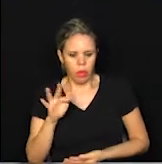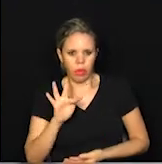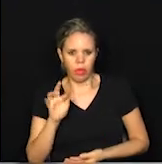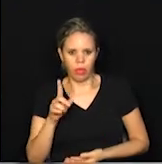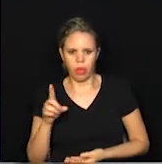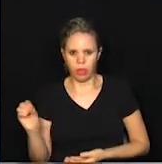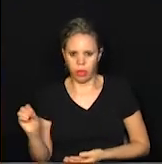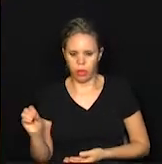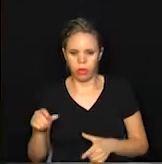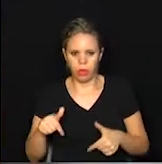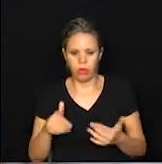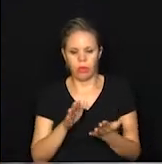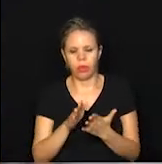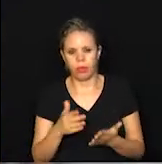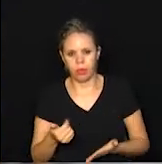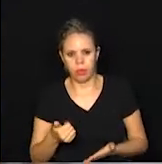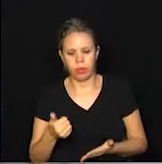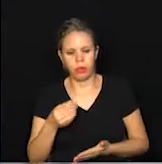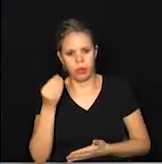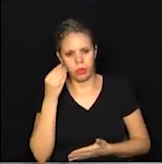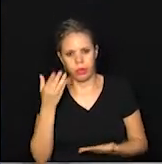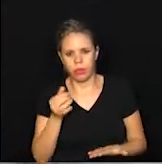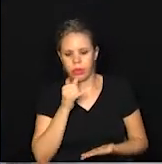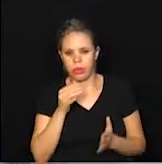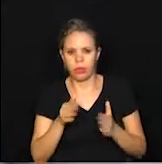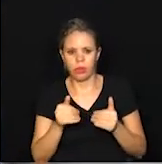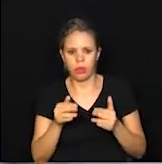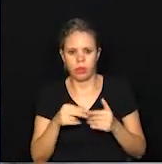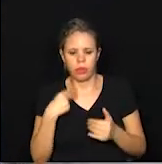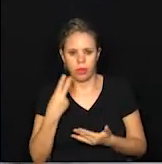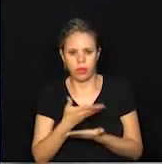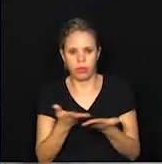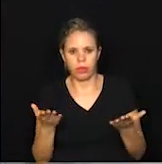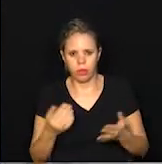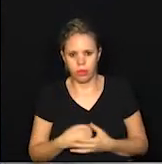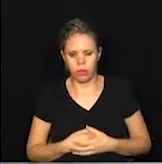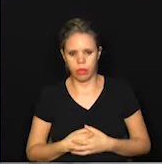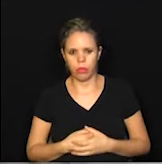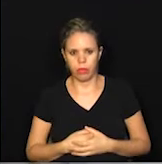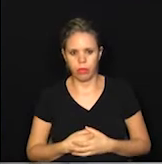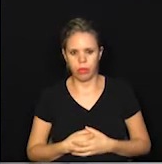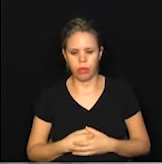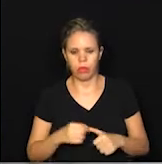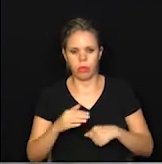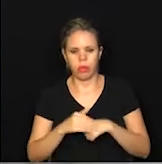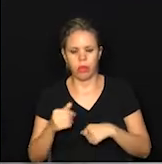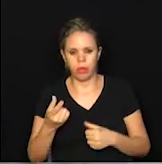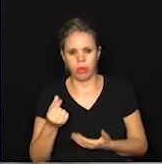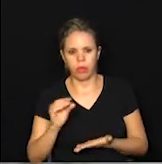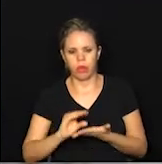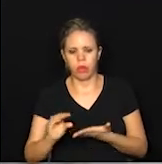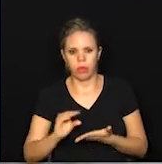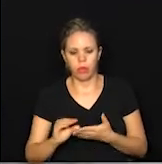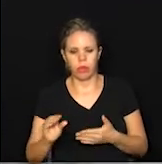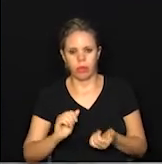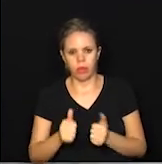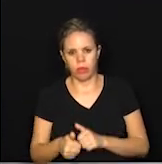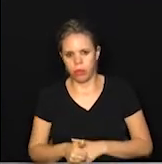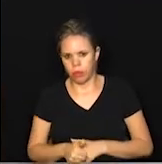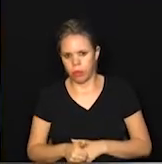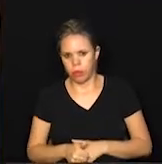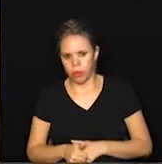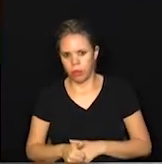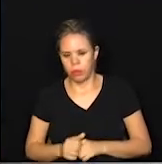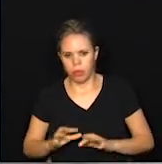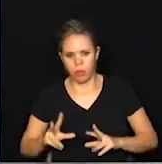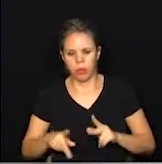enfrenta. Primeiro eu vou fazer um pedido aos vereadores. Olhem com carinho o orçamento do esporte.